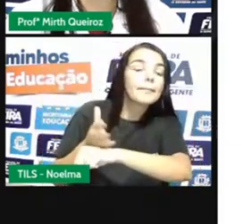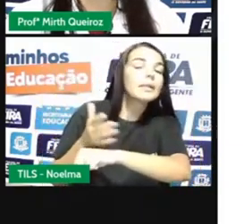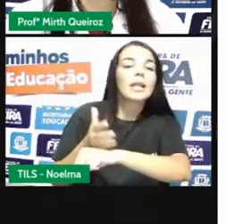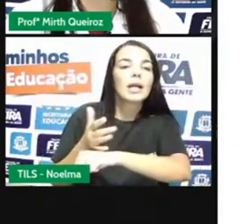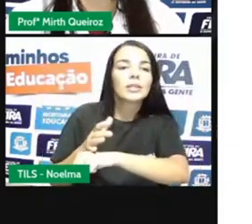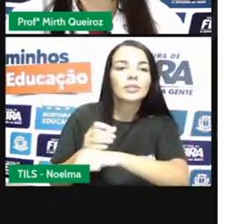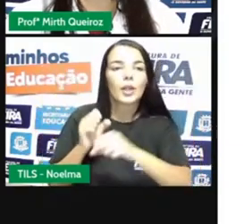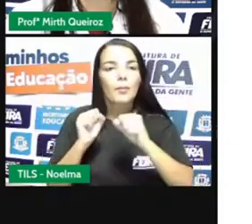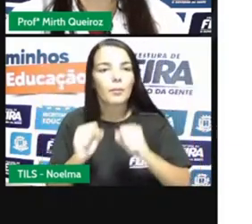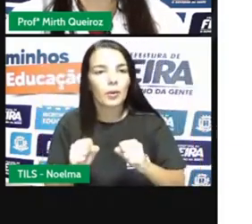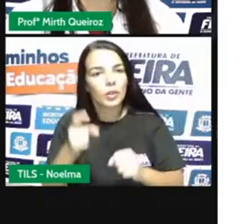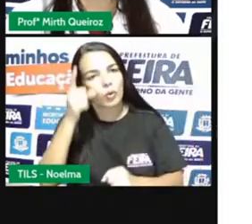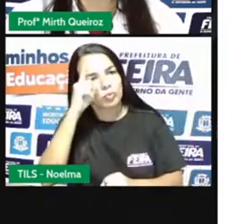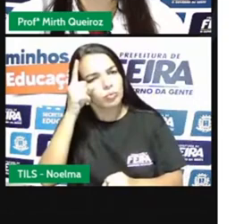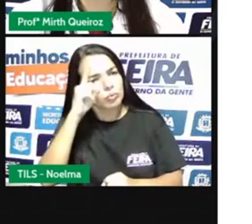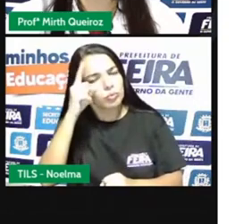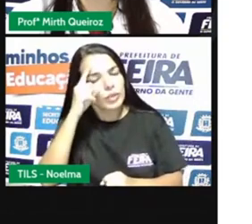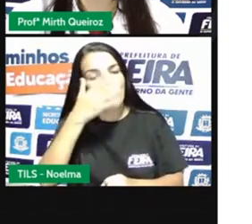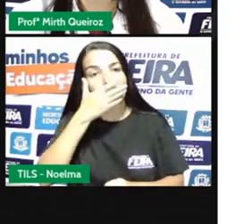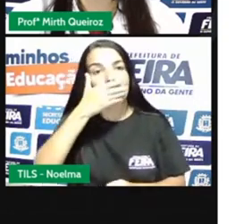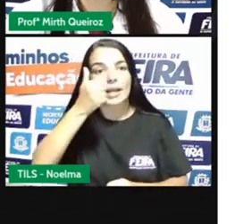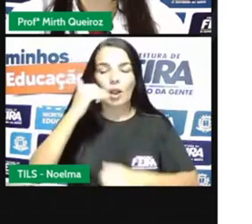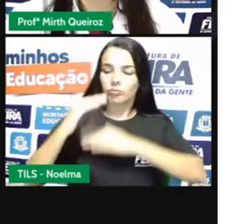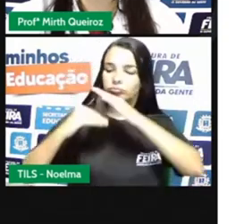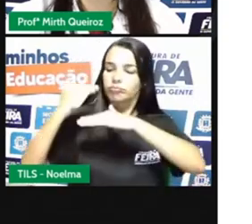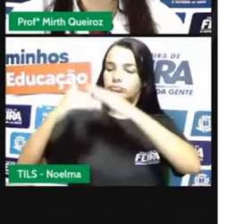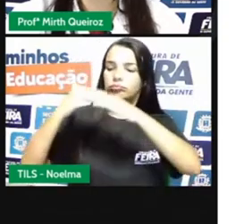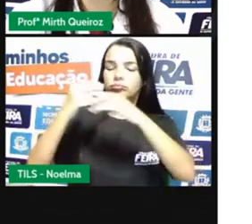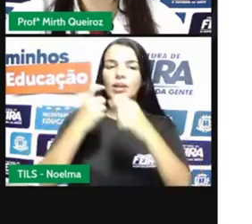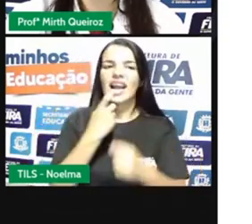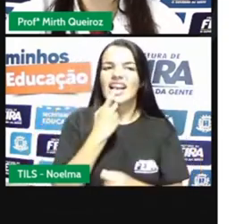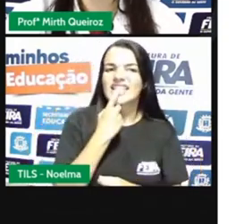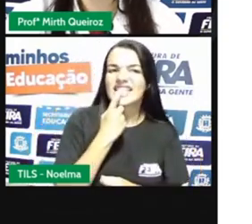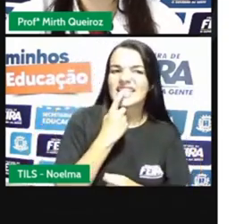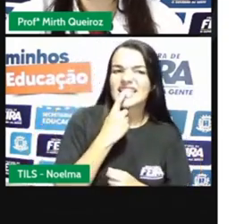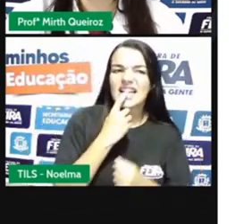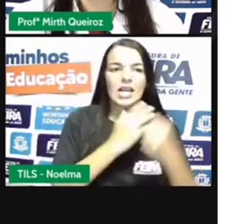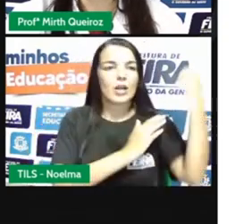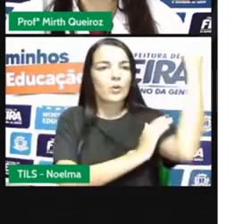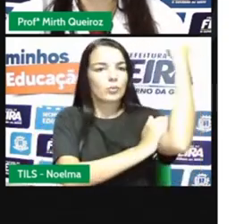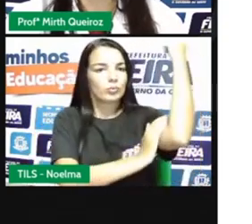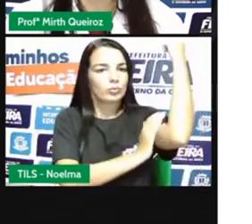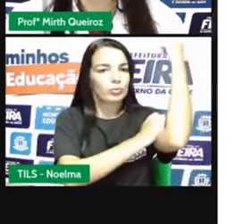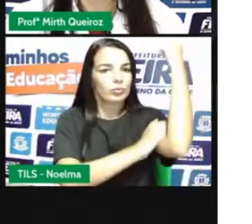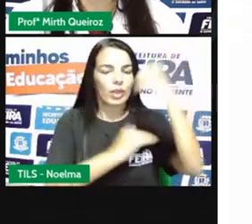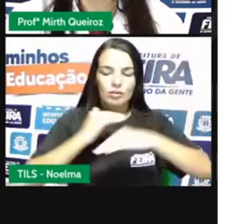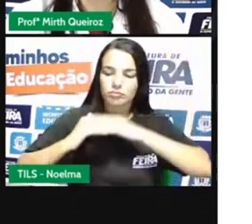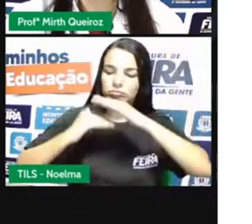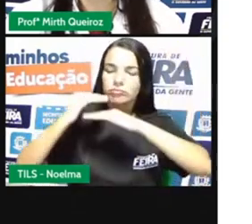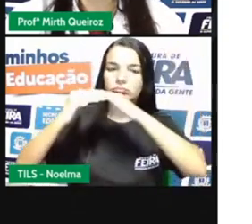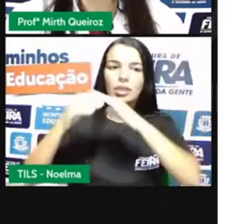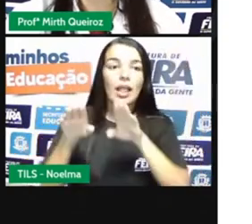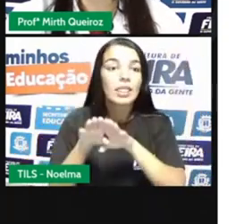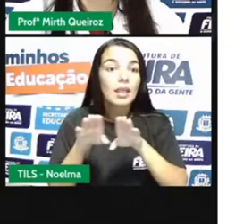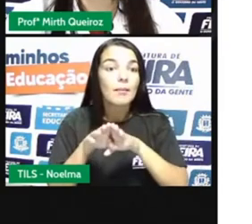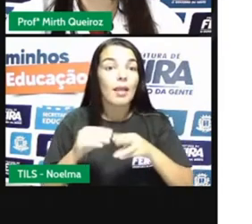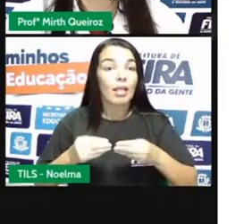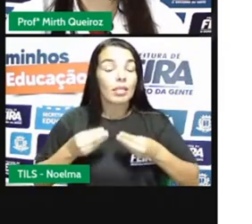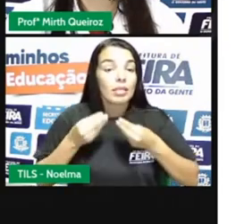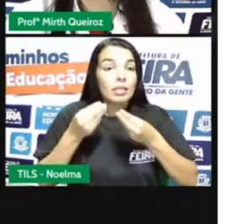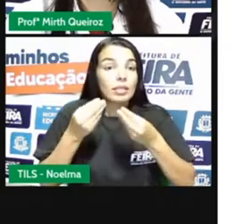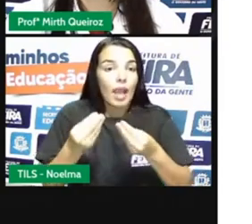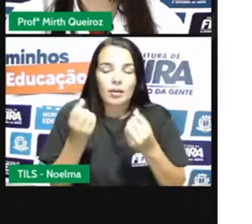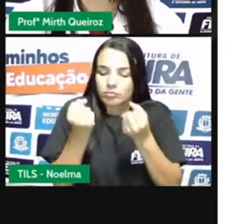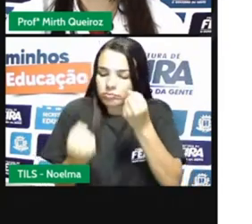Essa prática regular melhora o desenvolvimento dos ossos e dos músculos desde cedo, além de favorecer a manutenção